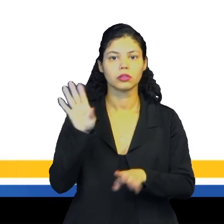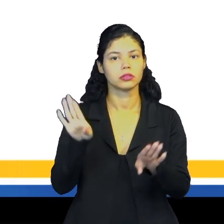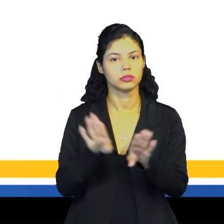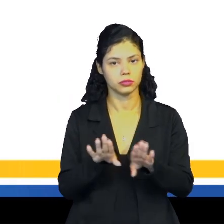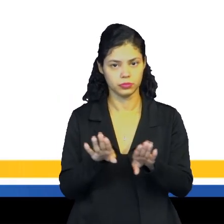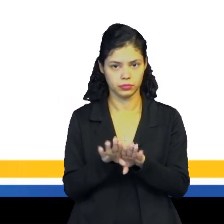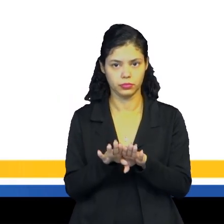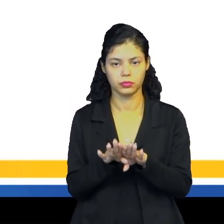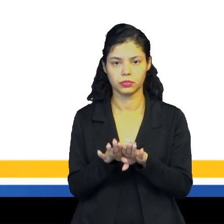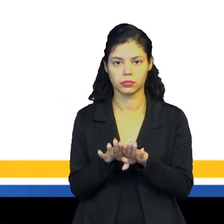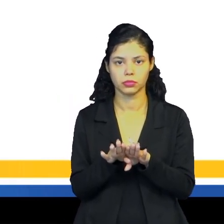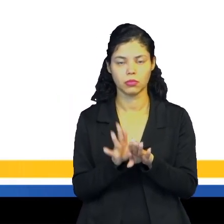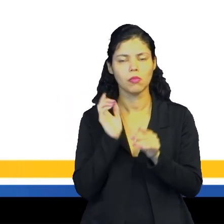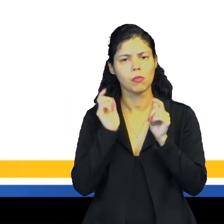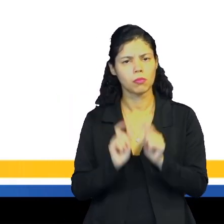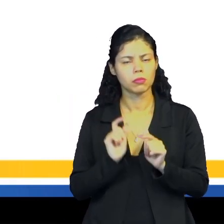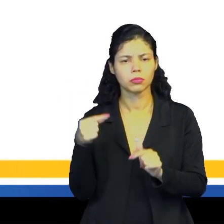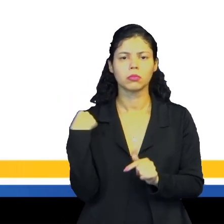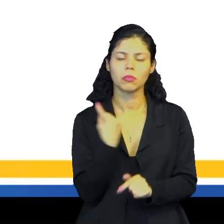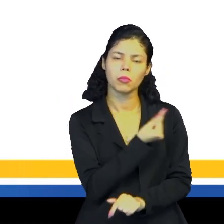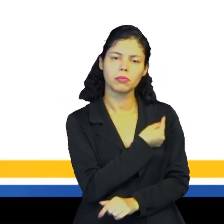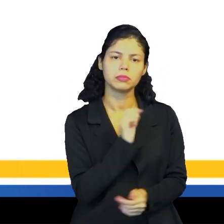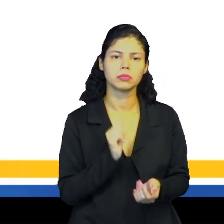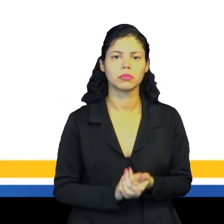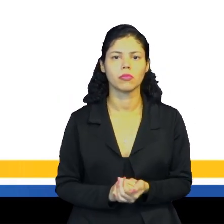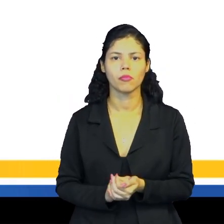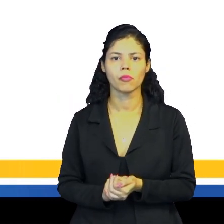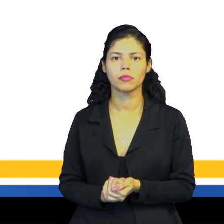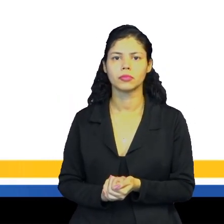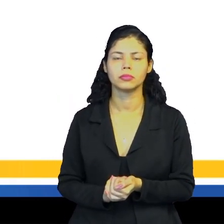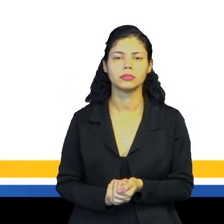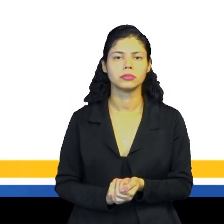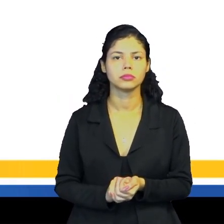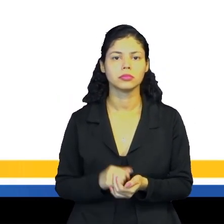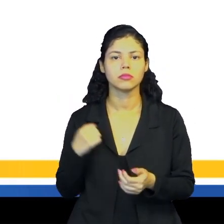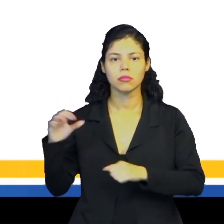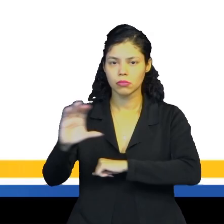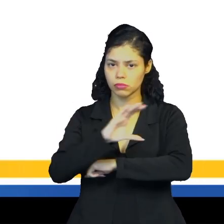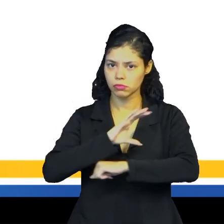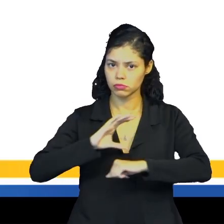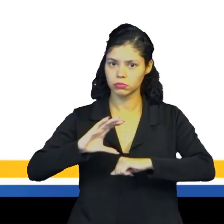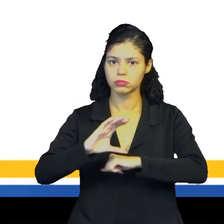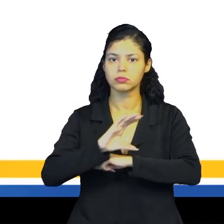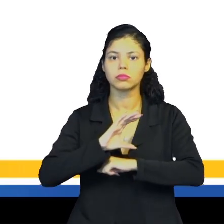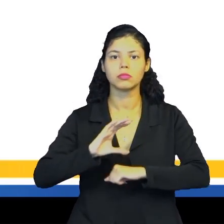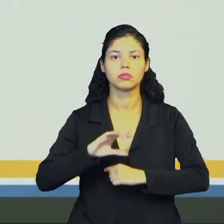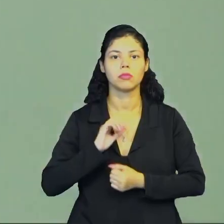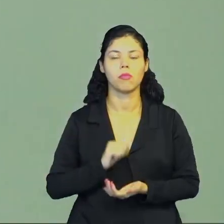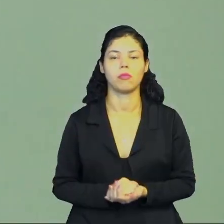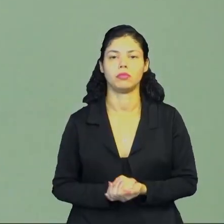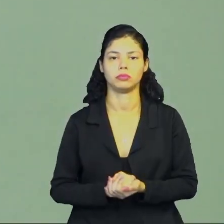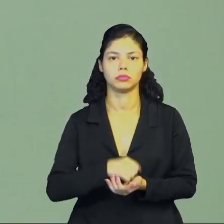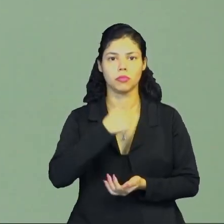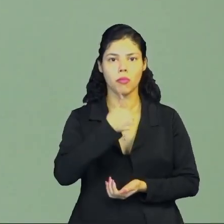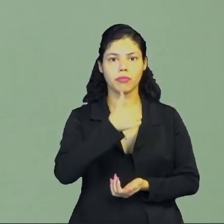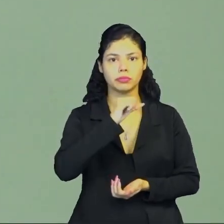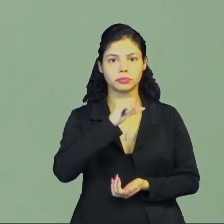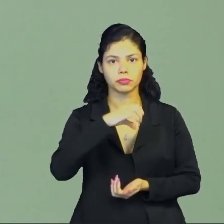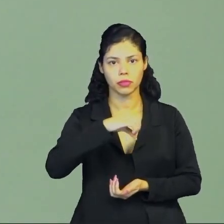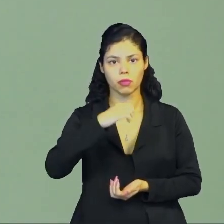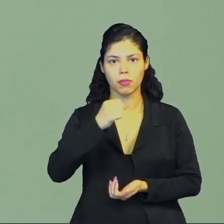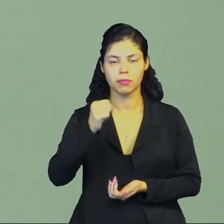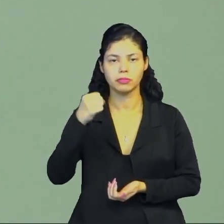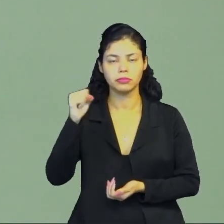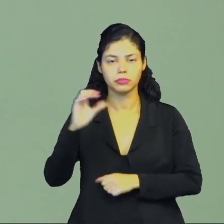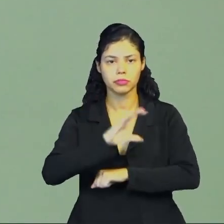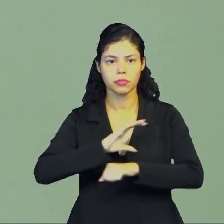1988, onde a gente tem aí a promulgação da nossa Constituição vigente, né, de 1988, apelidada aí